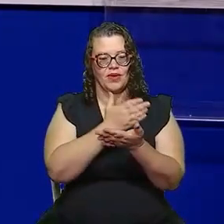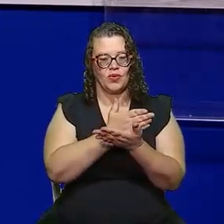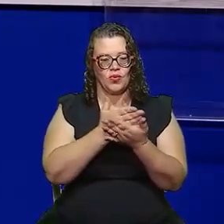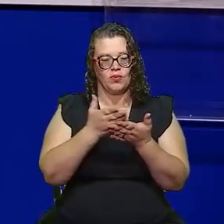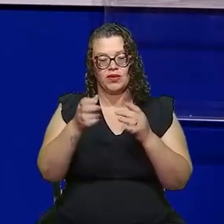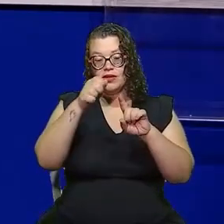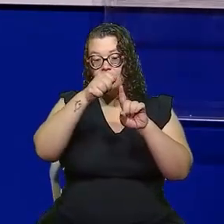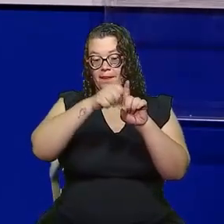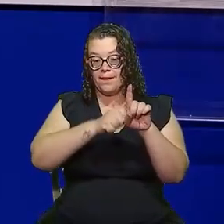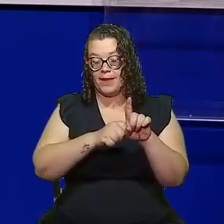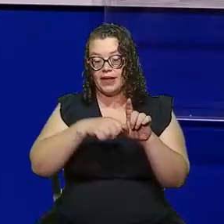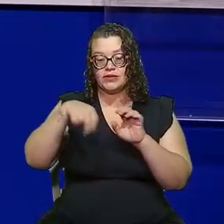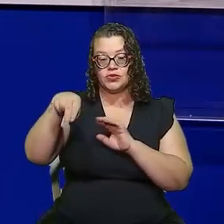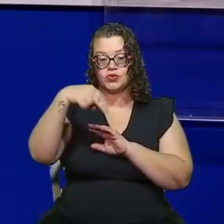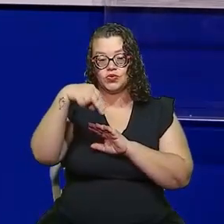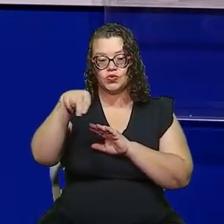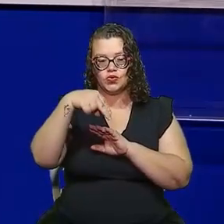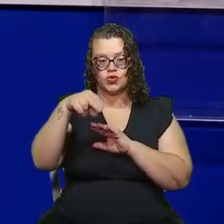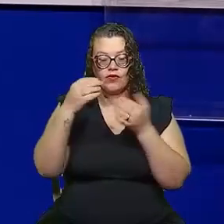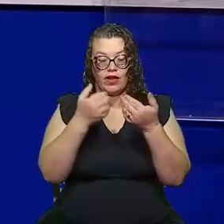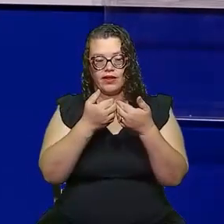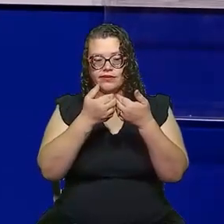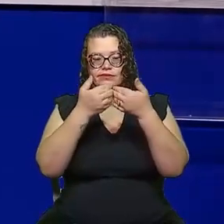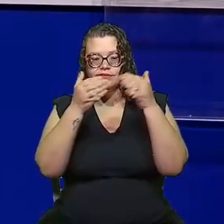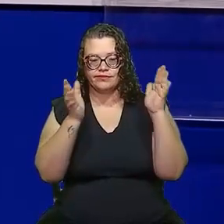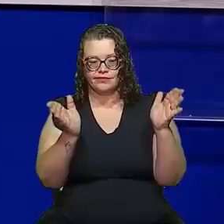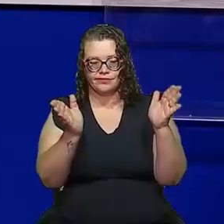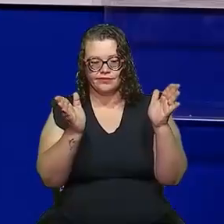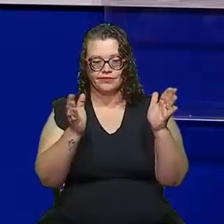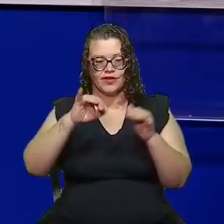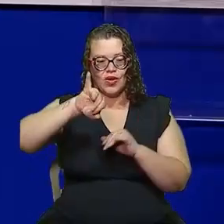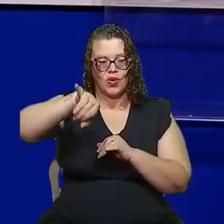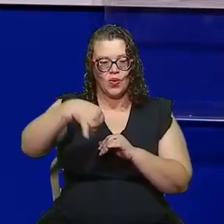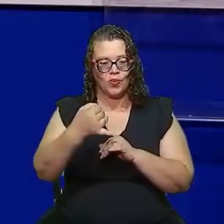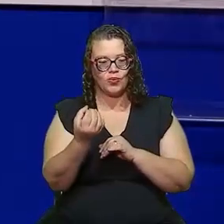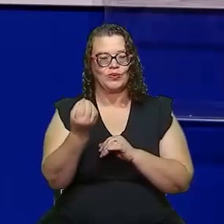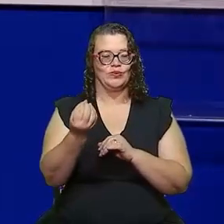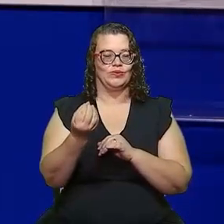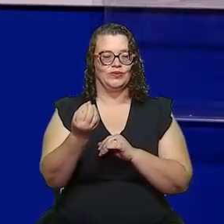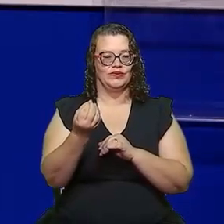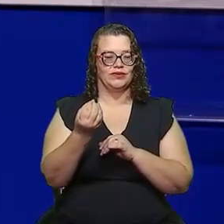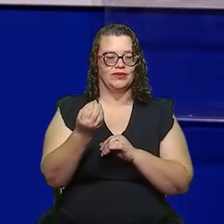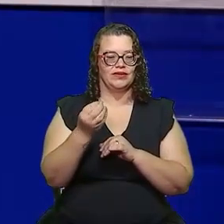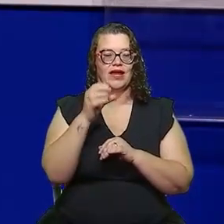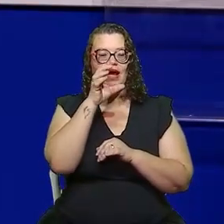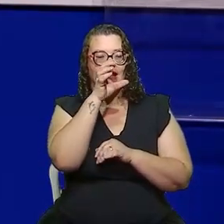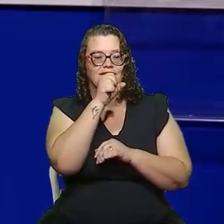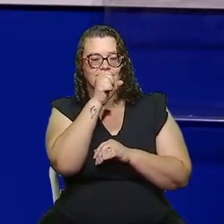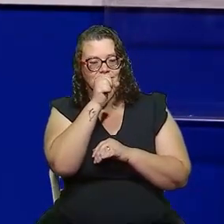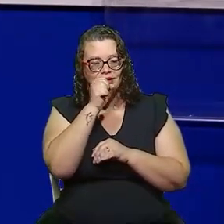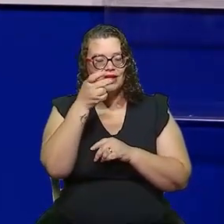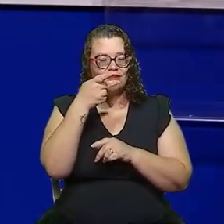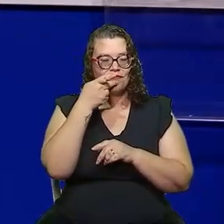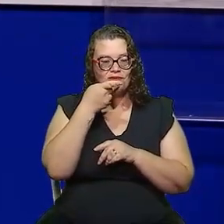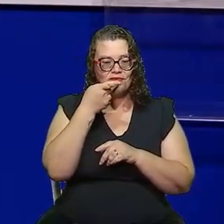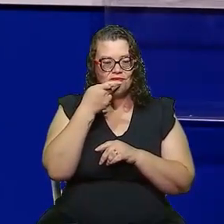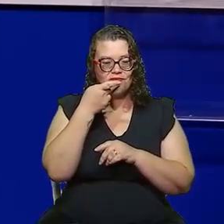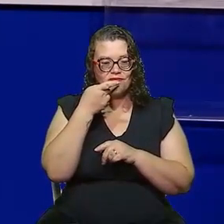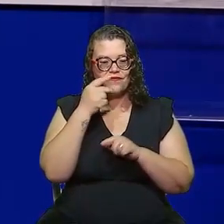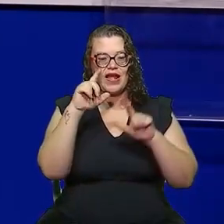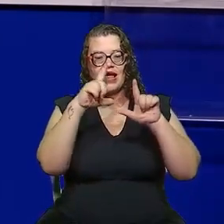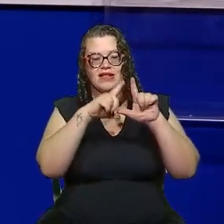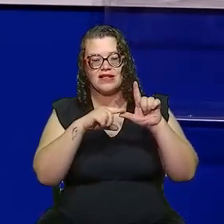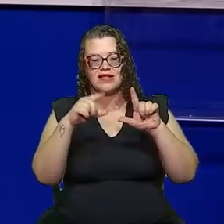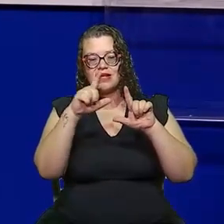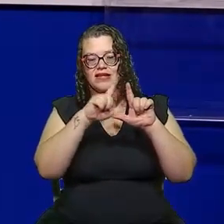Ao fundo do palco, o cenário é composto por grandes banners em tons de roxo, rosa, amarelo, azul e laranja. Acima, lê-se: